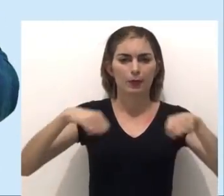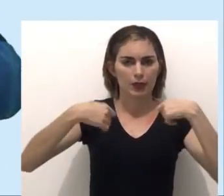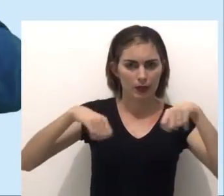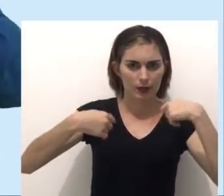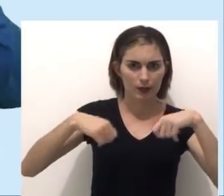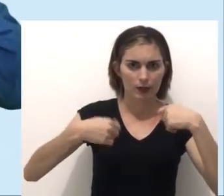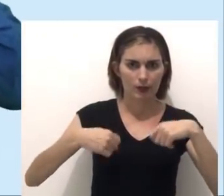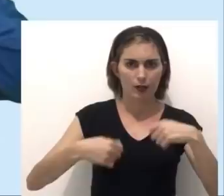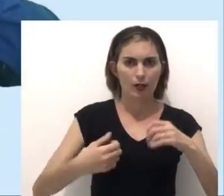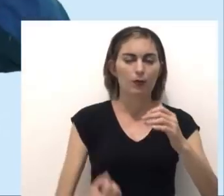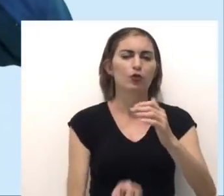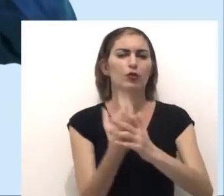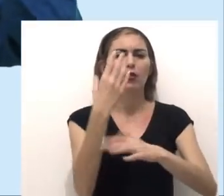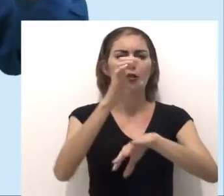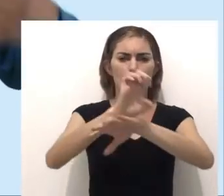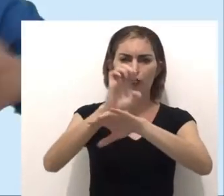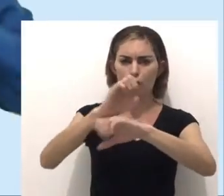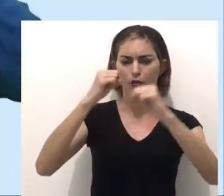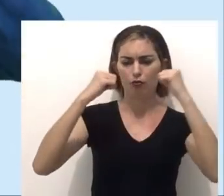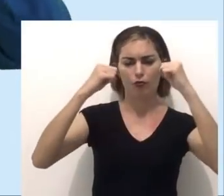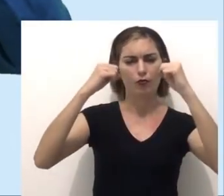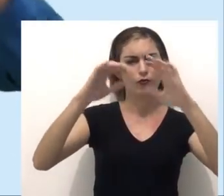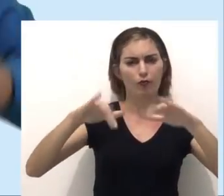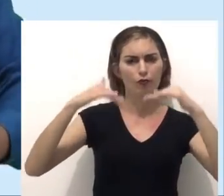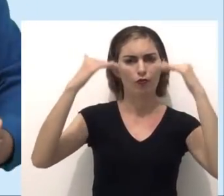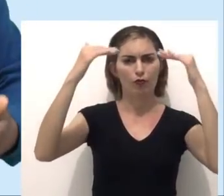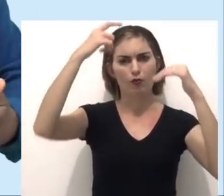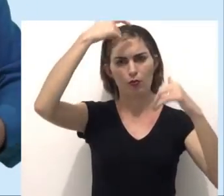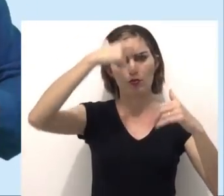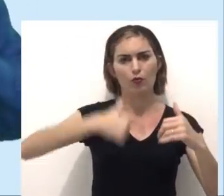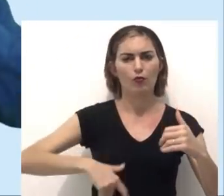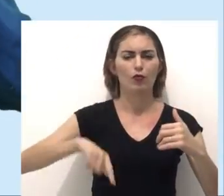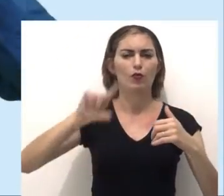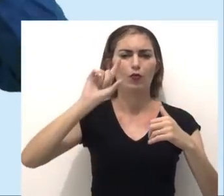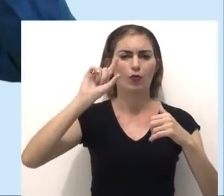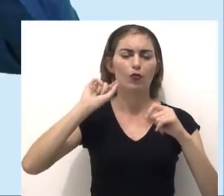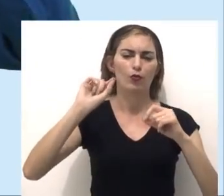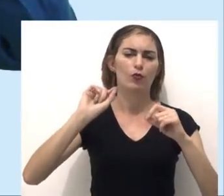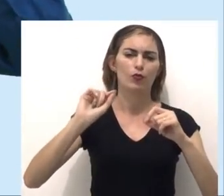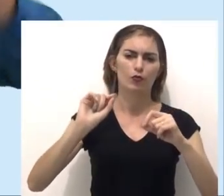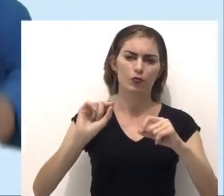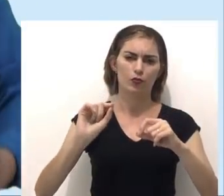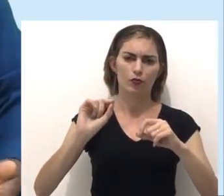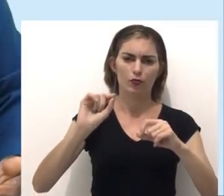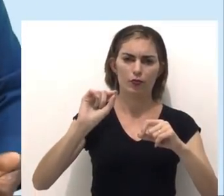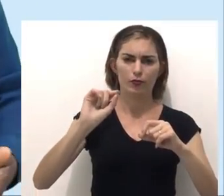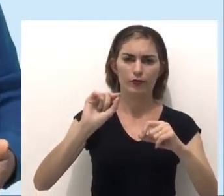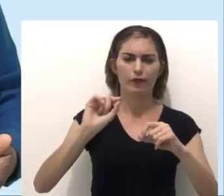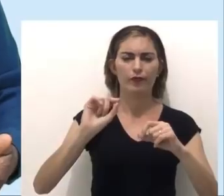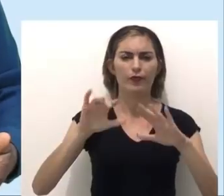Hobbes. Tivemos que criar um Estado forte, com a figura de